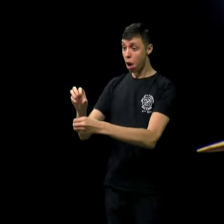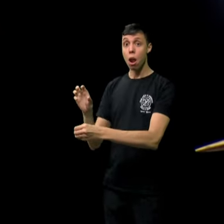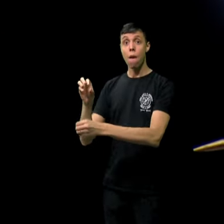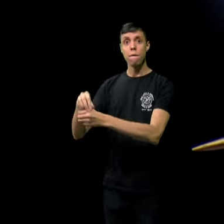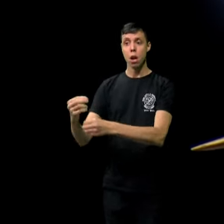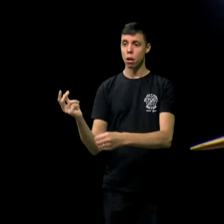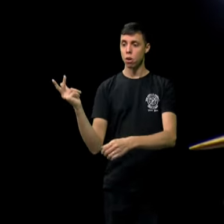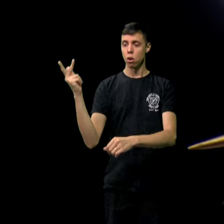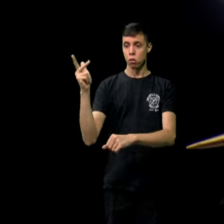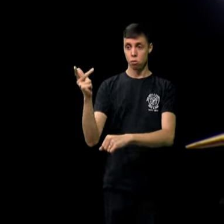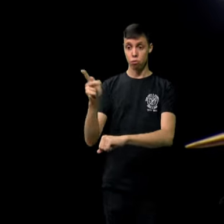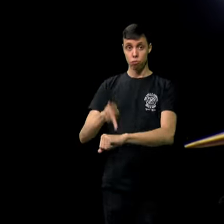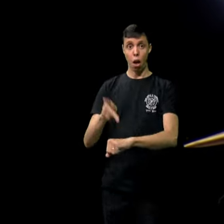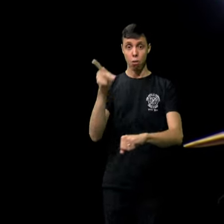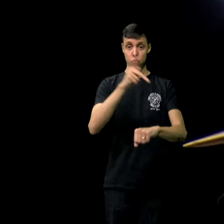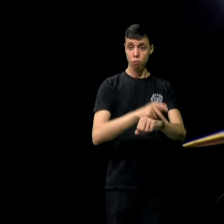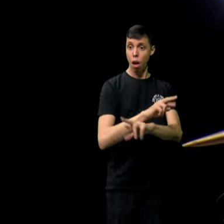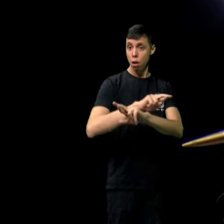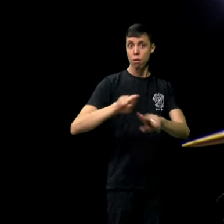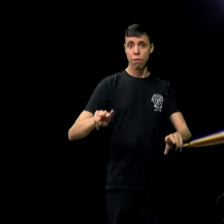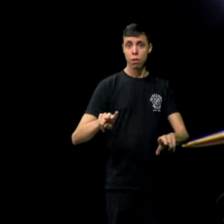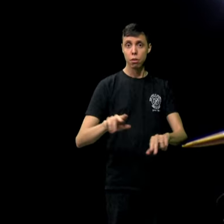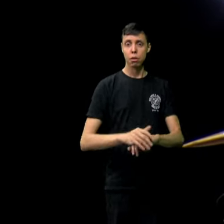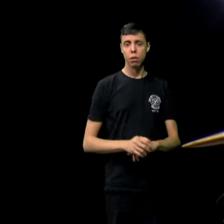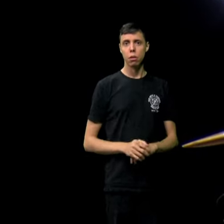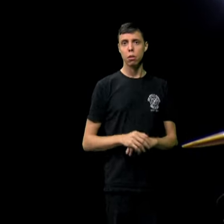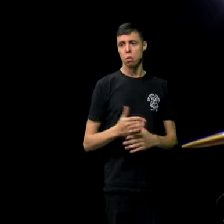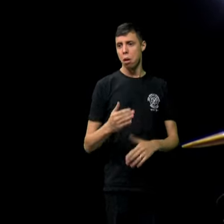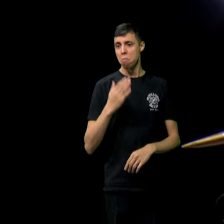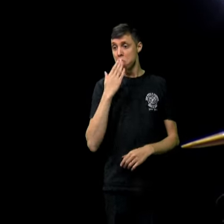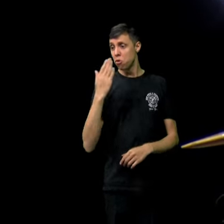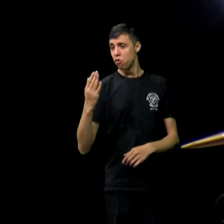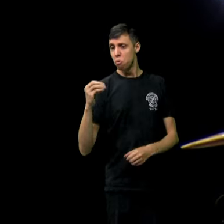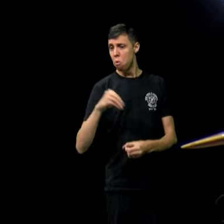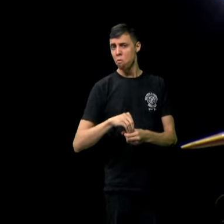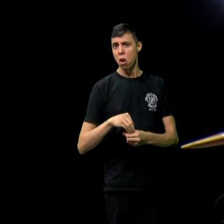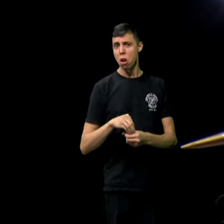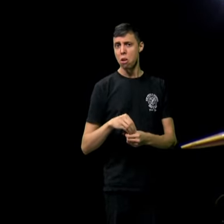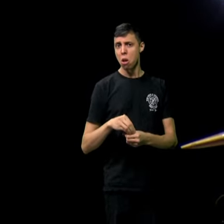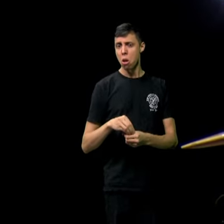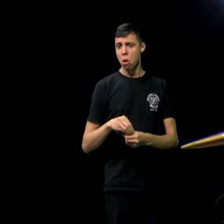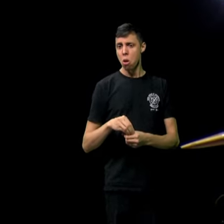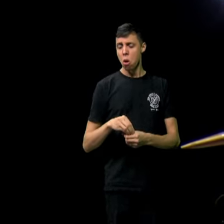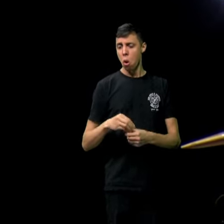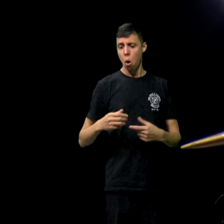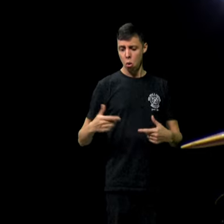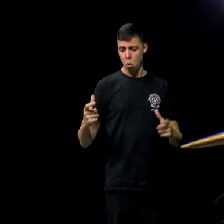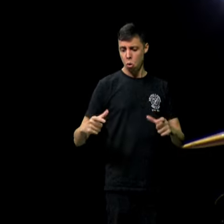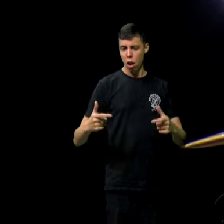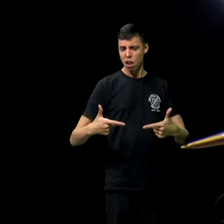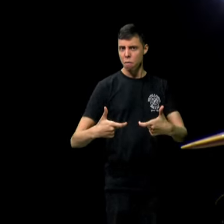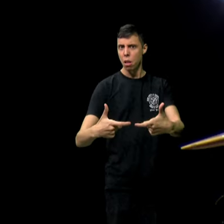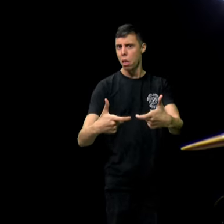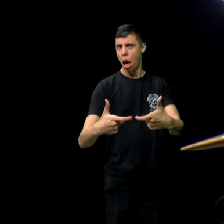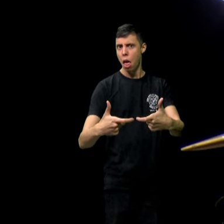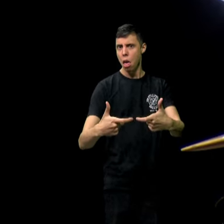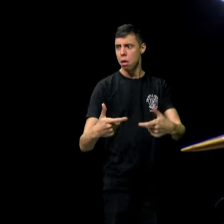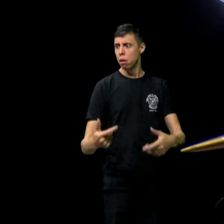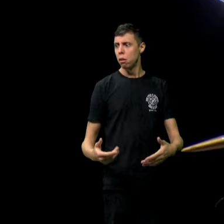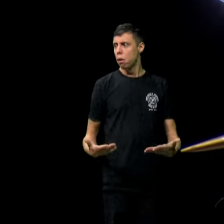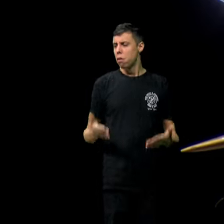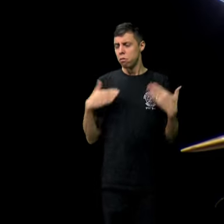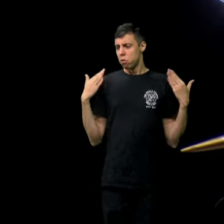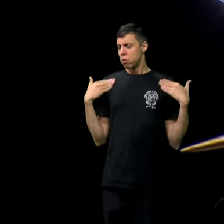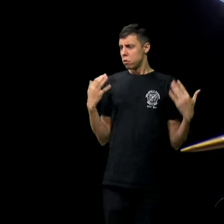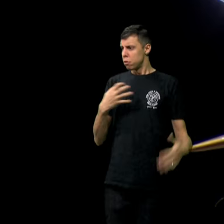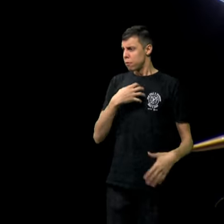por si acaso eu não estou pedindo oferta. Eu antes de vir no lugar de batalha, como vou chegar no lugar de batalha sem ofertar? Então quando me